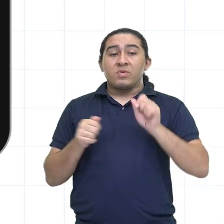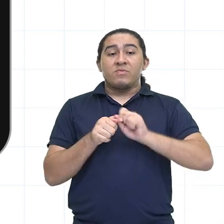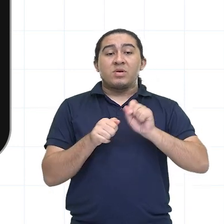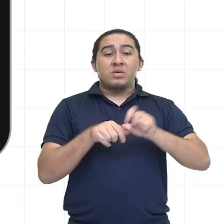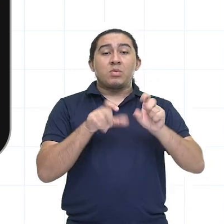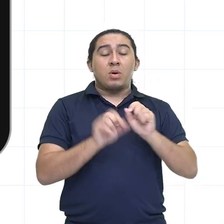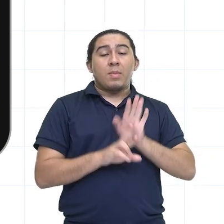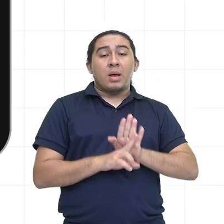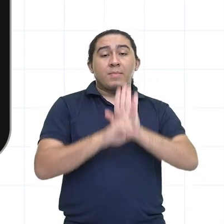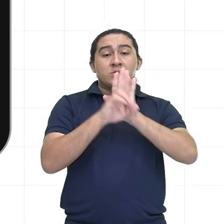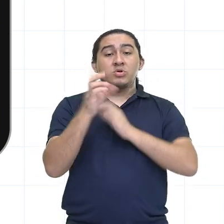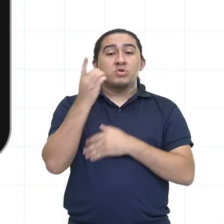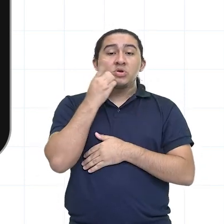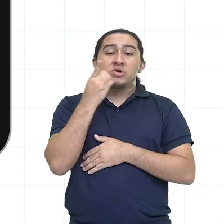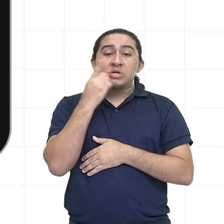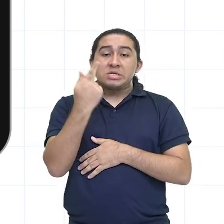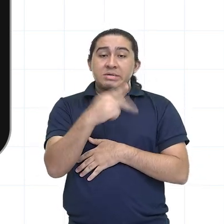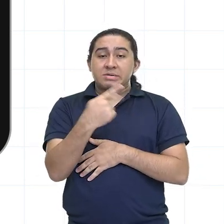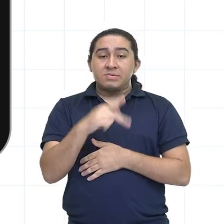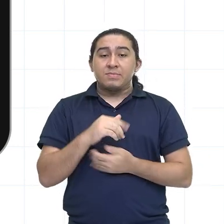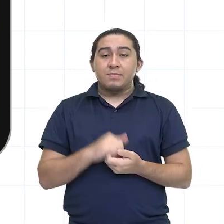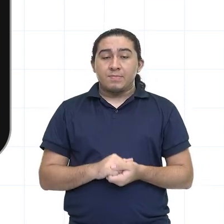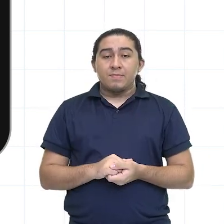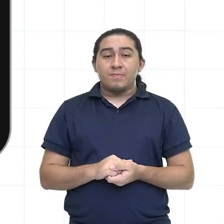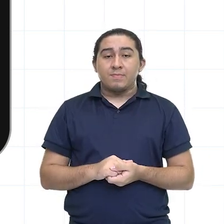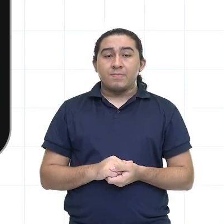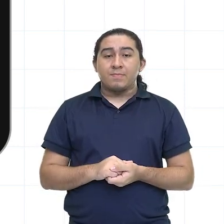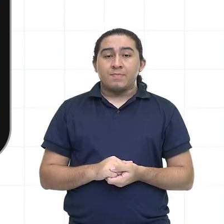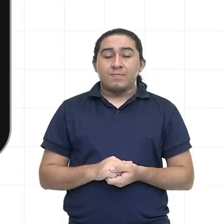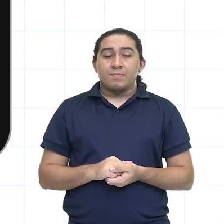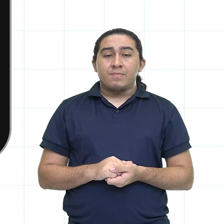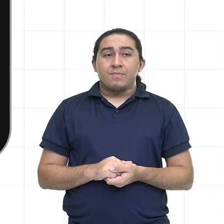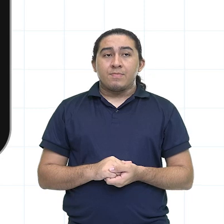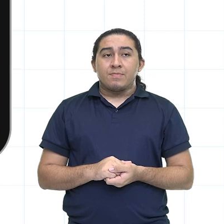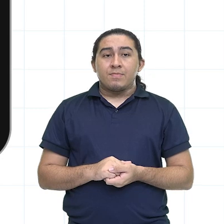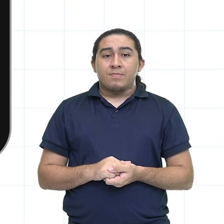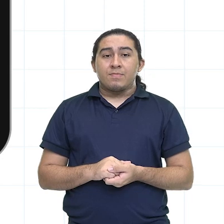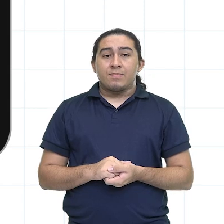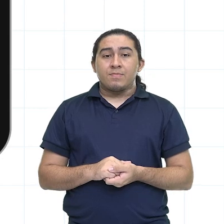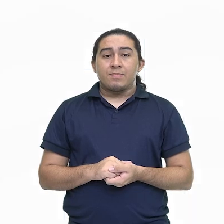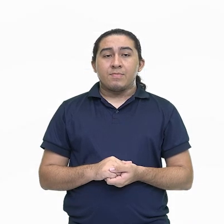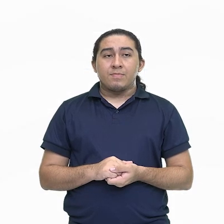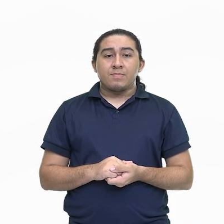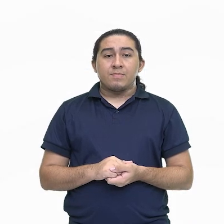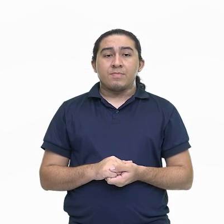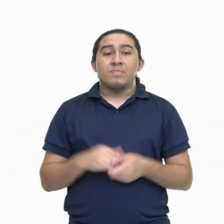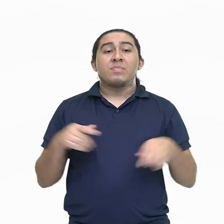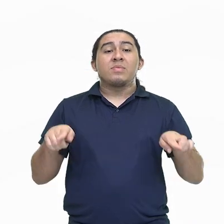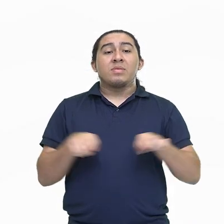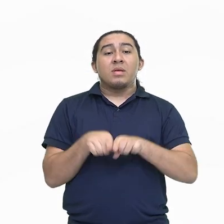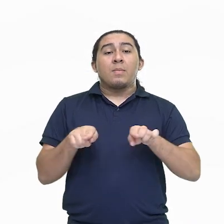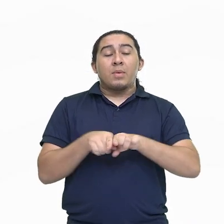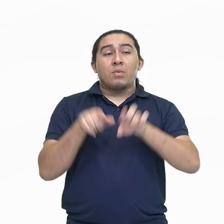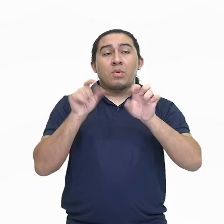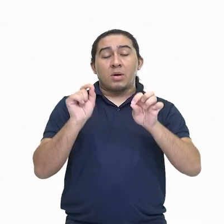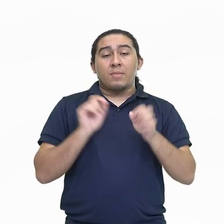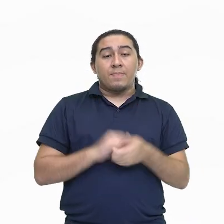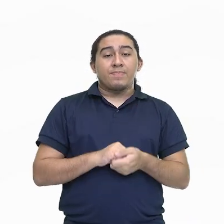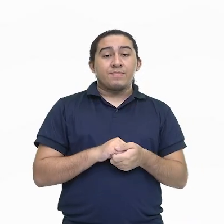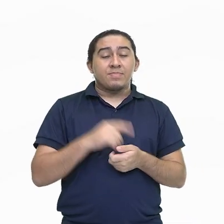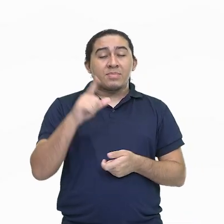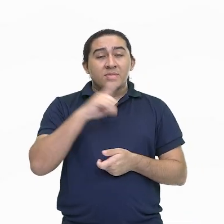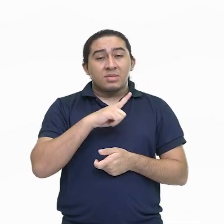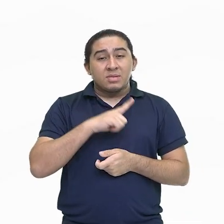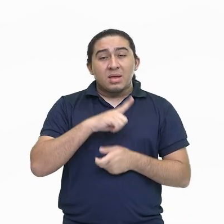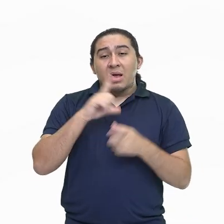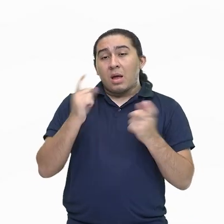do cotidiano. E na arquitetura? Os grandes templos erguidos pelos gregos